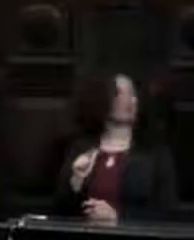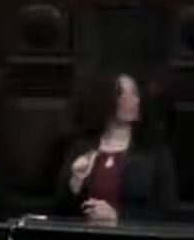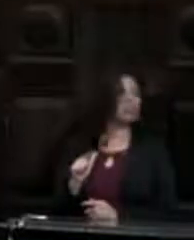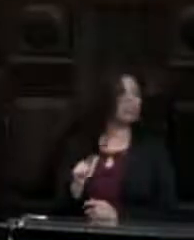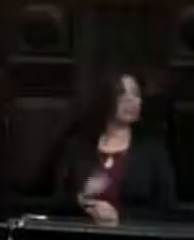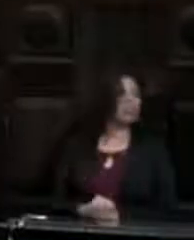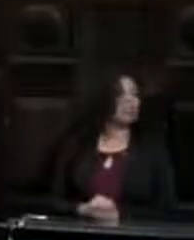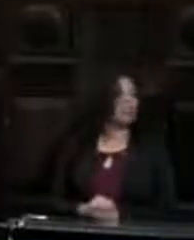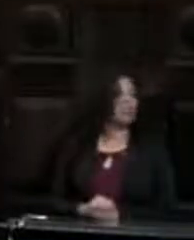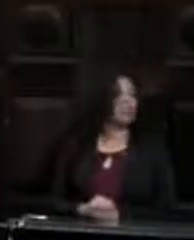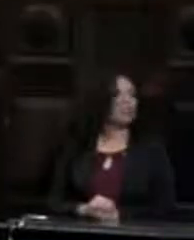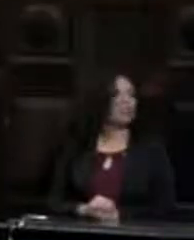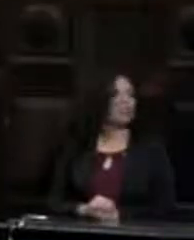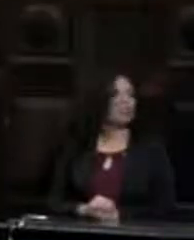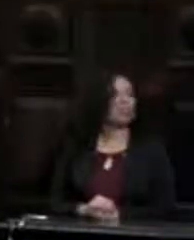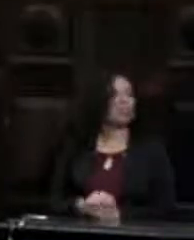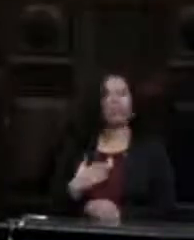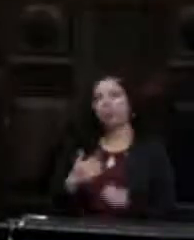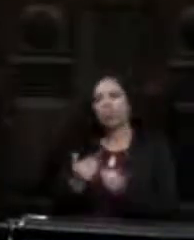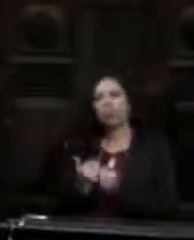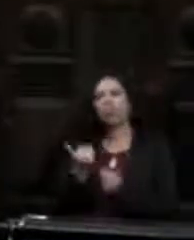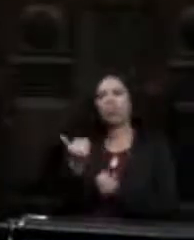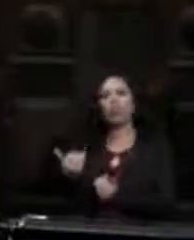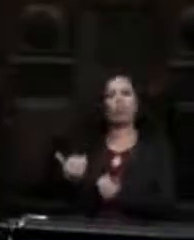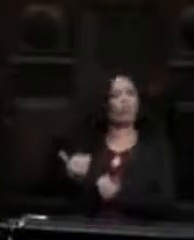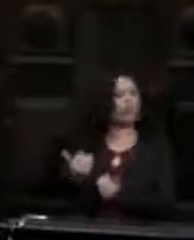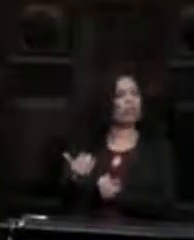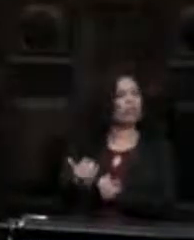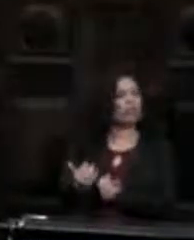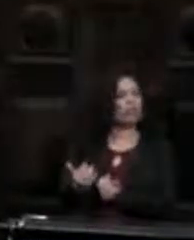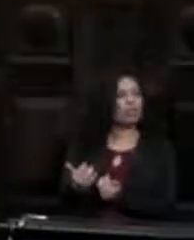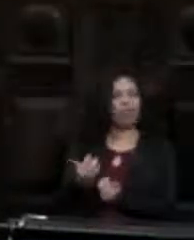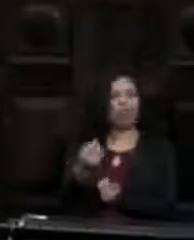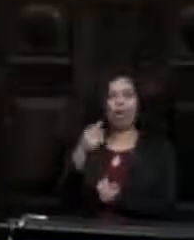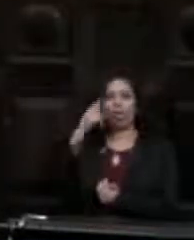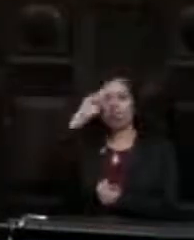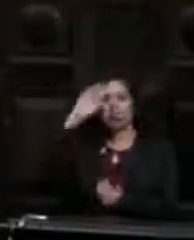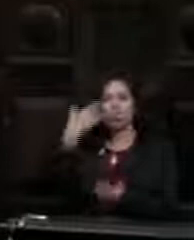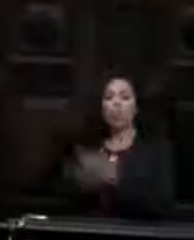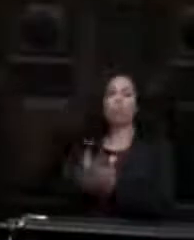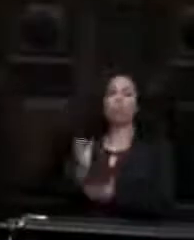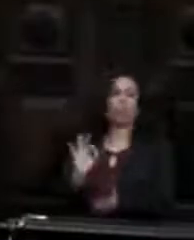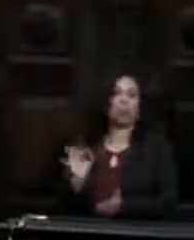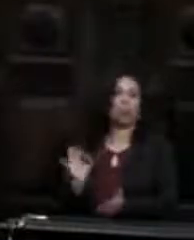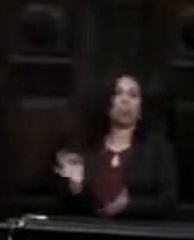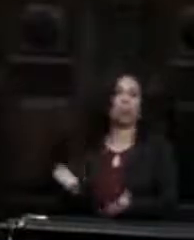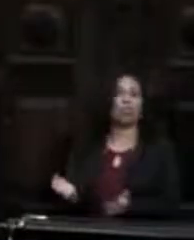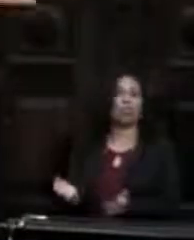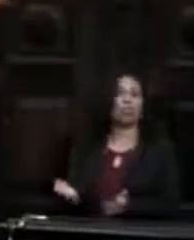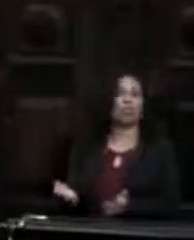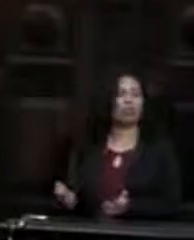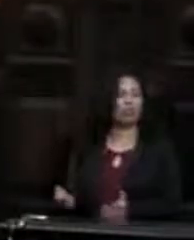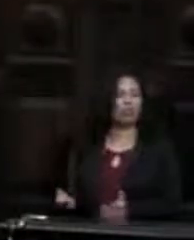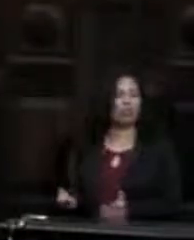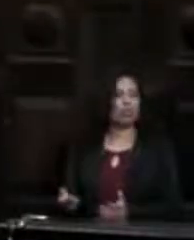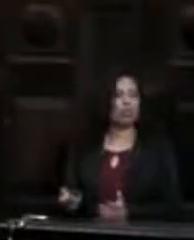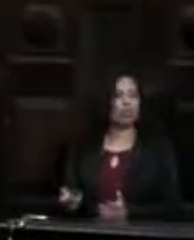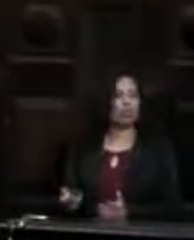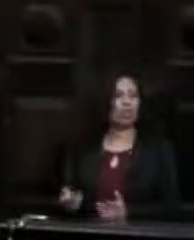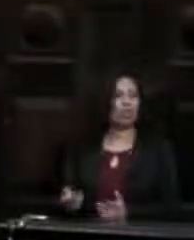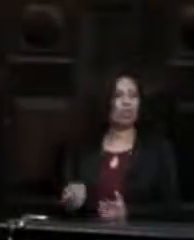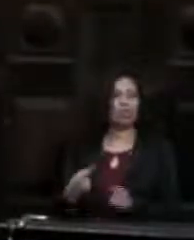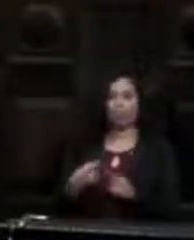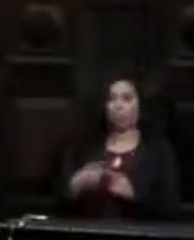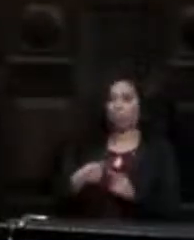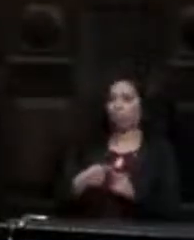então eu vou começar a duvidar de que a minha atitude está sendo